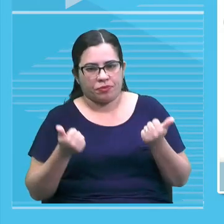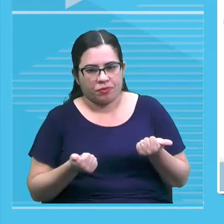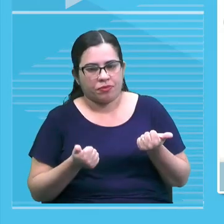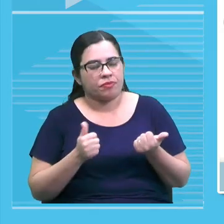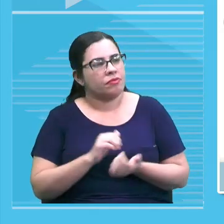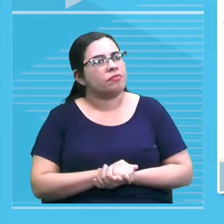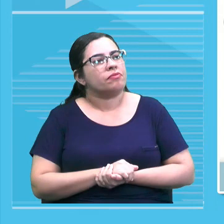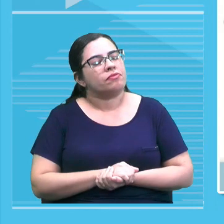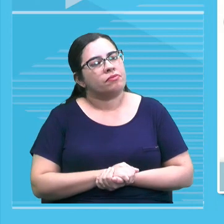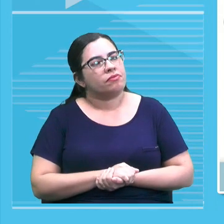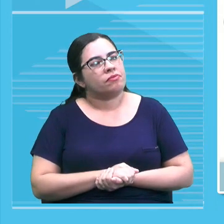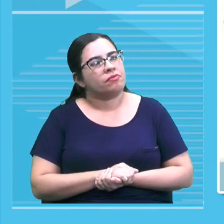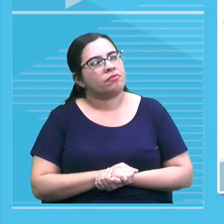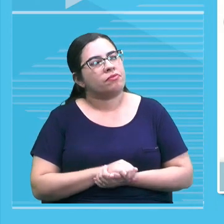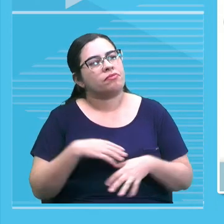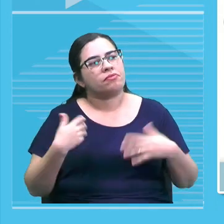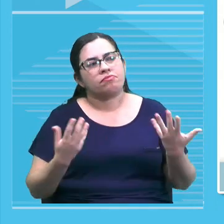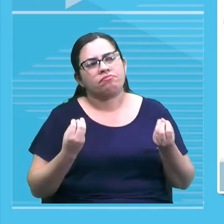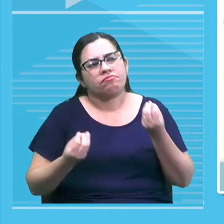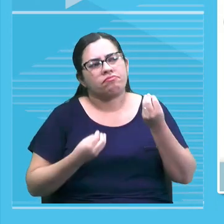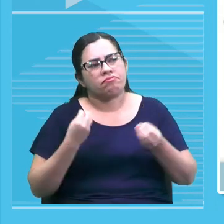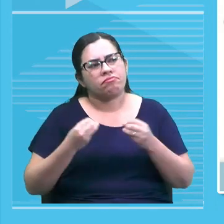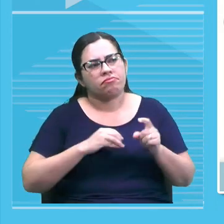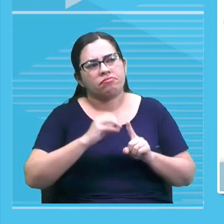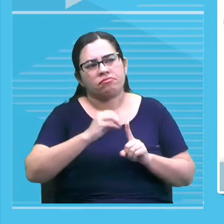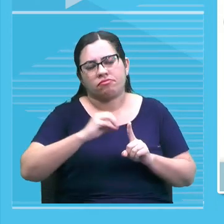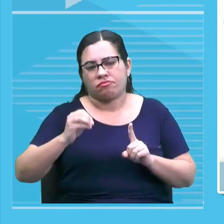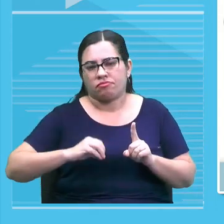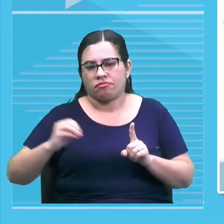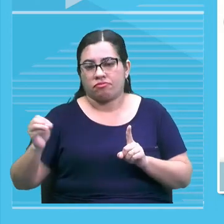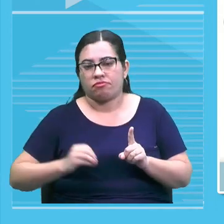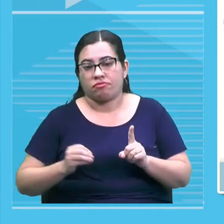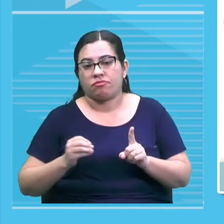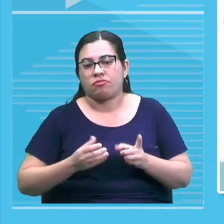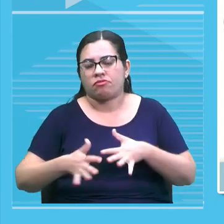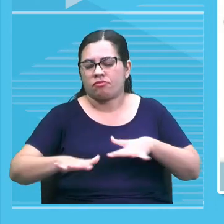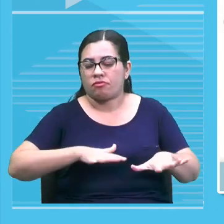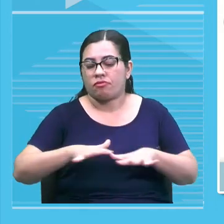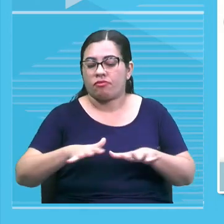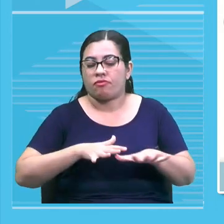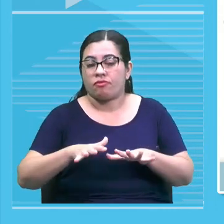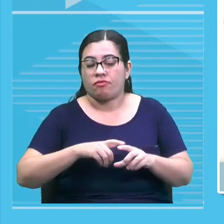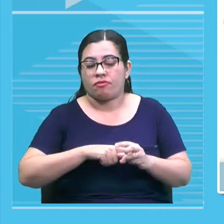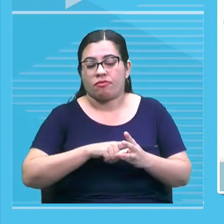E aí galerinha essa onda ela pode vibrar de três formas